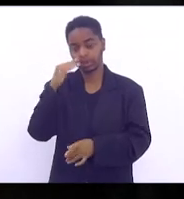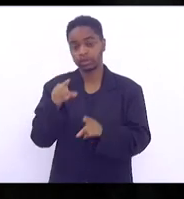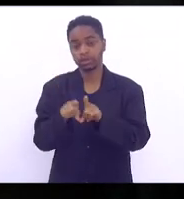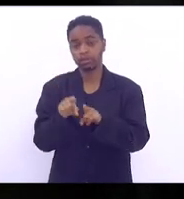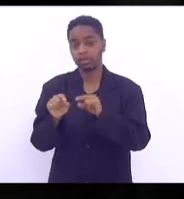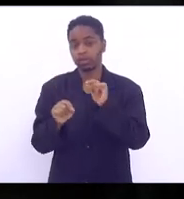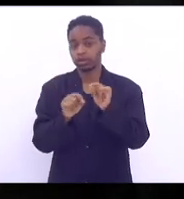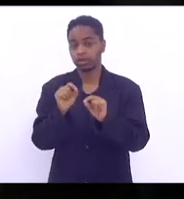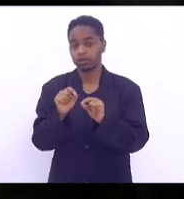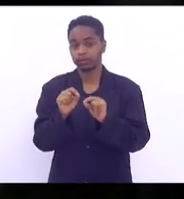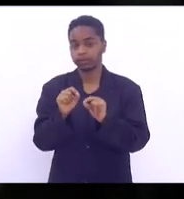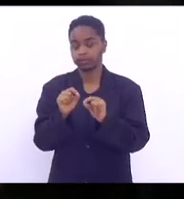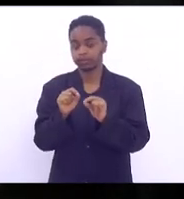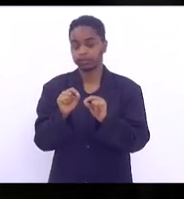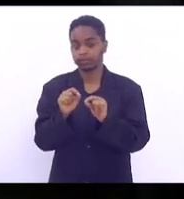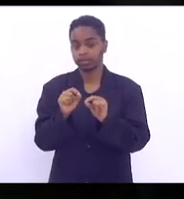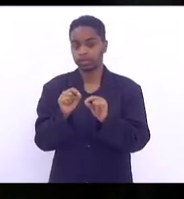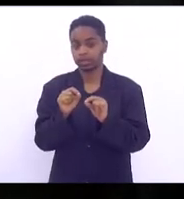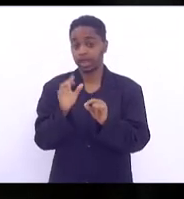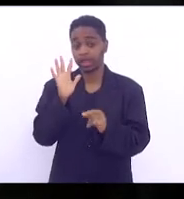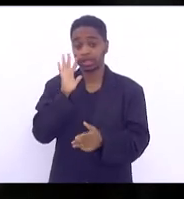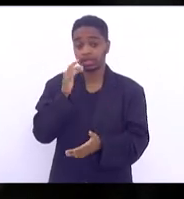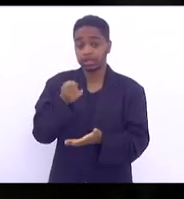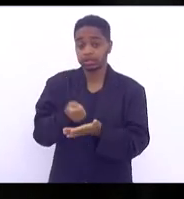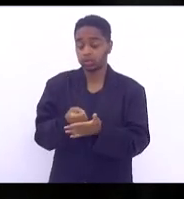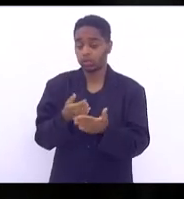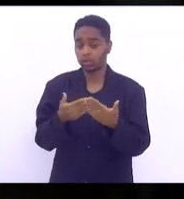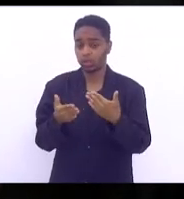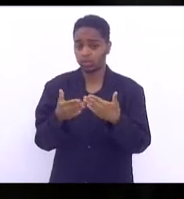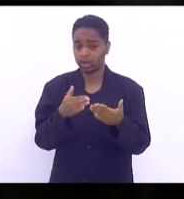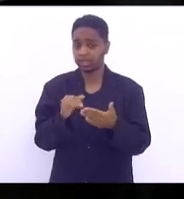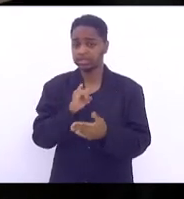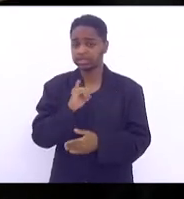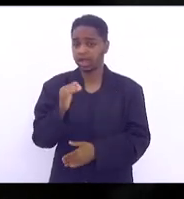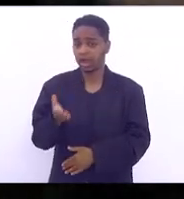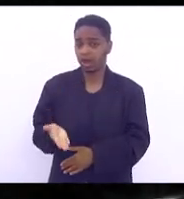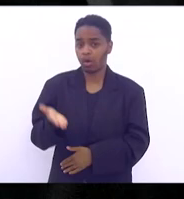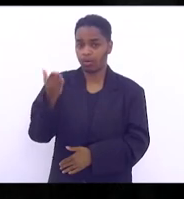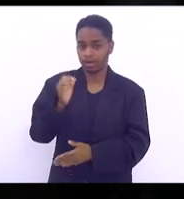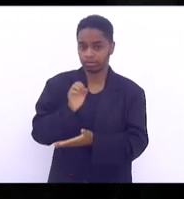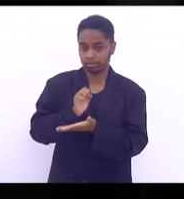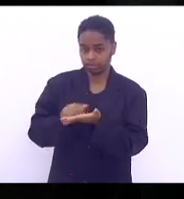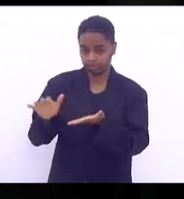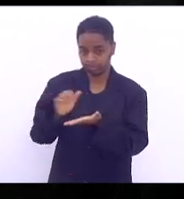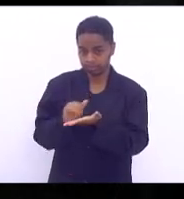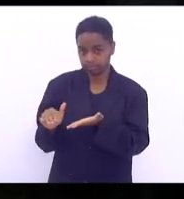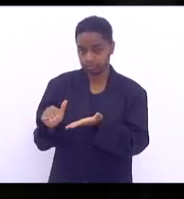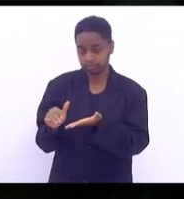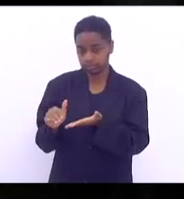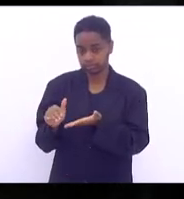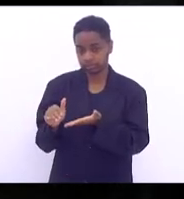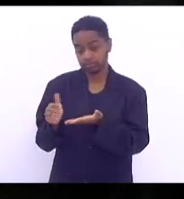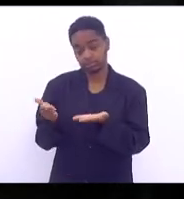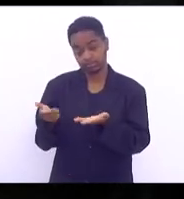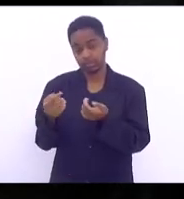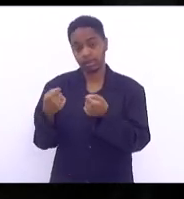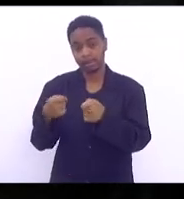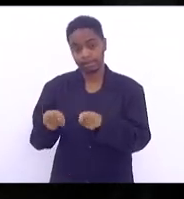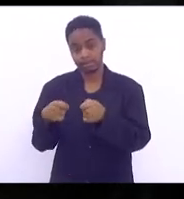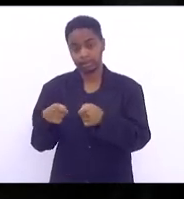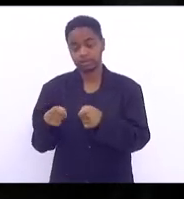qualquer decisão que gerasse aumento de custo, ela teria o condão